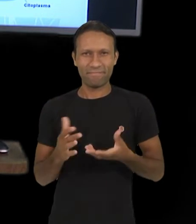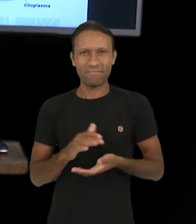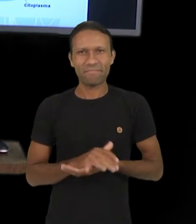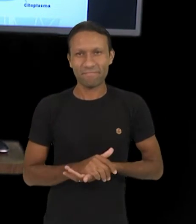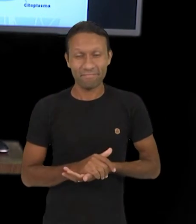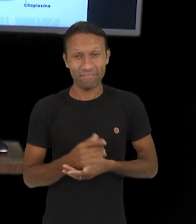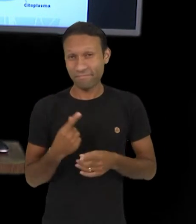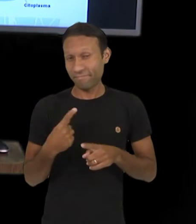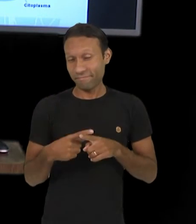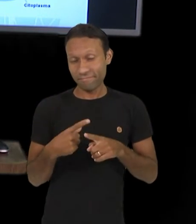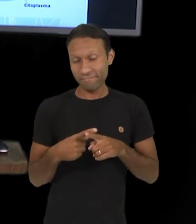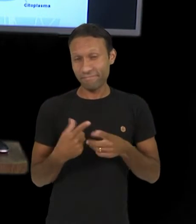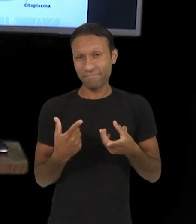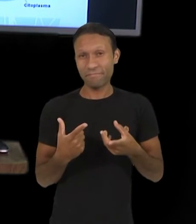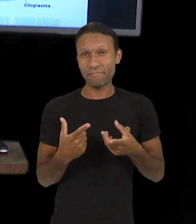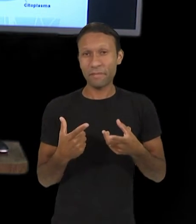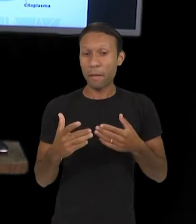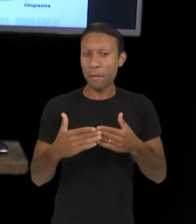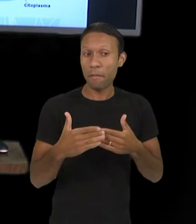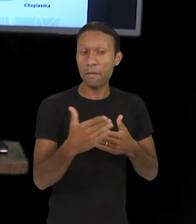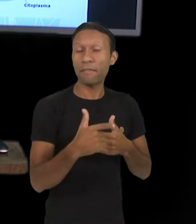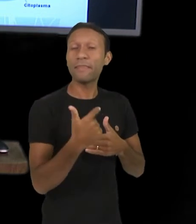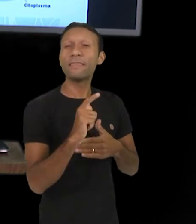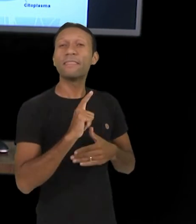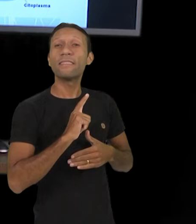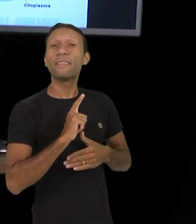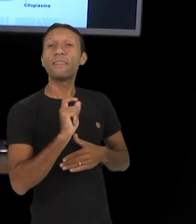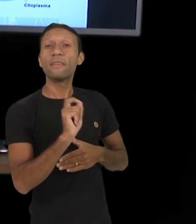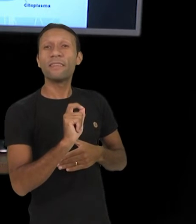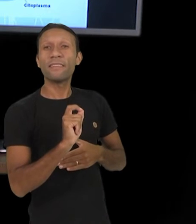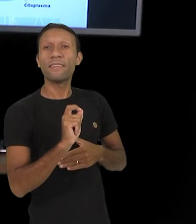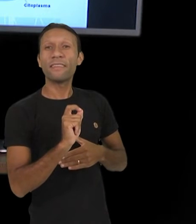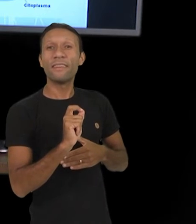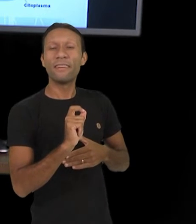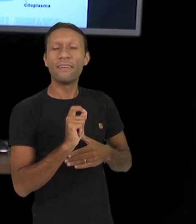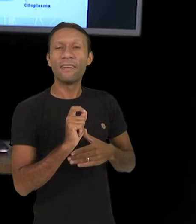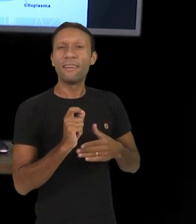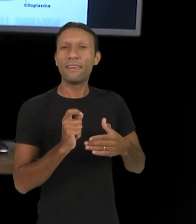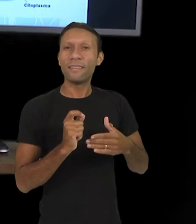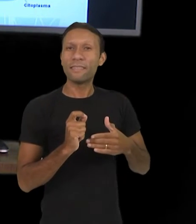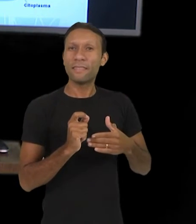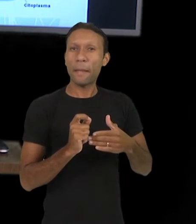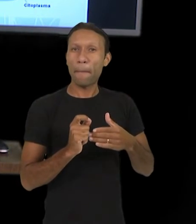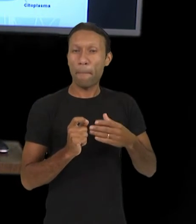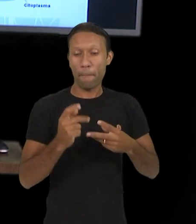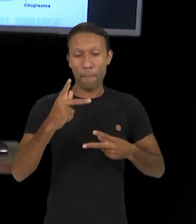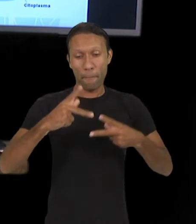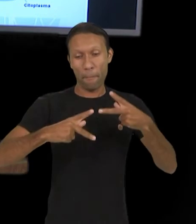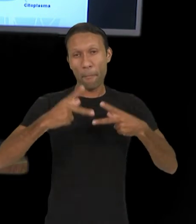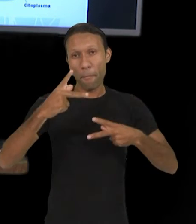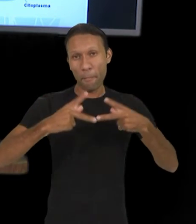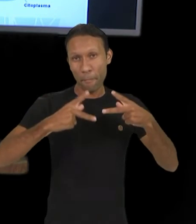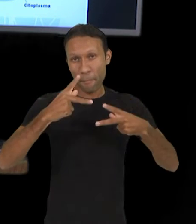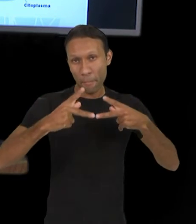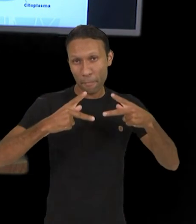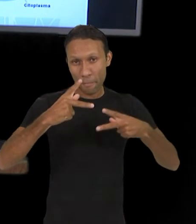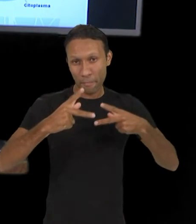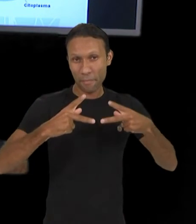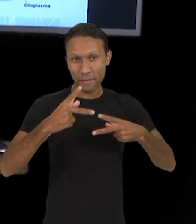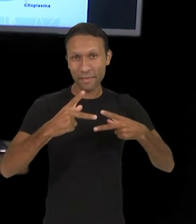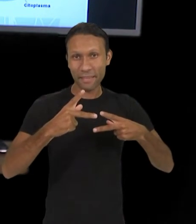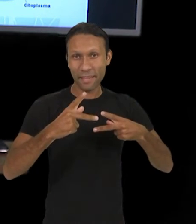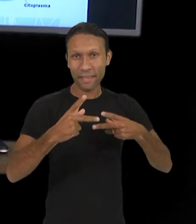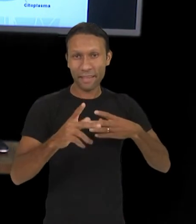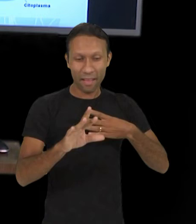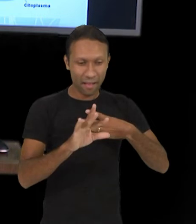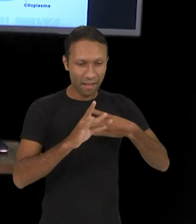mas é óbvio, os ribossomos, você vai ver mais à frente, os ribossomos eles funcionam na produção de proteína. E aí, cara, se